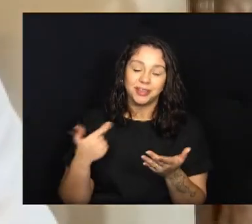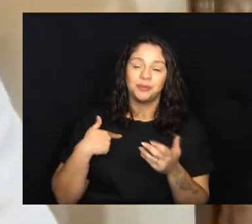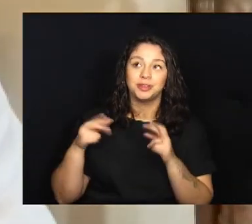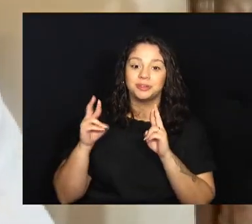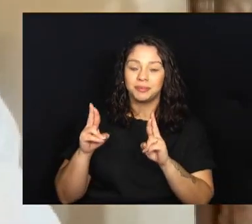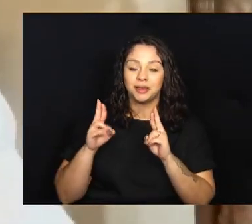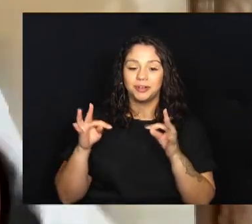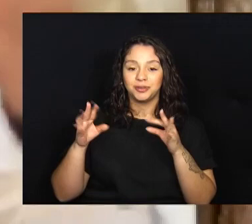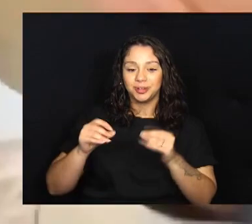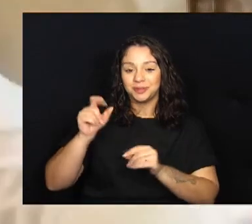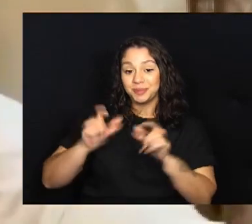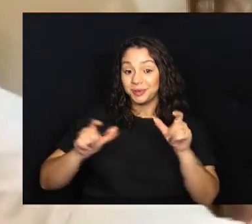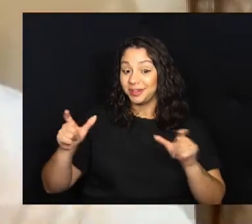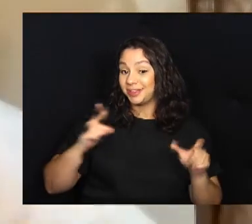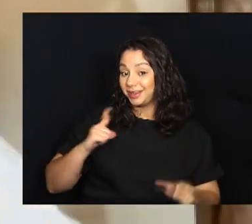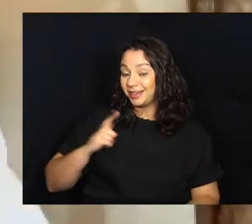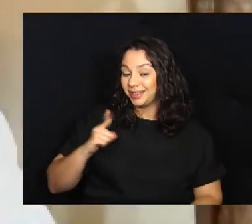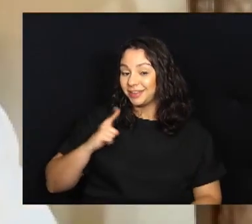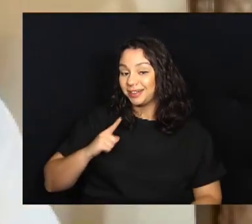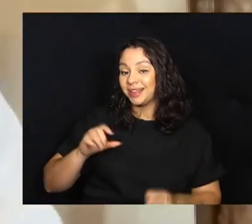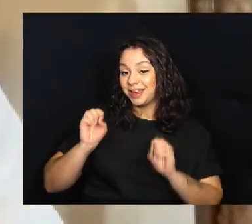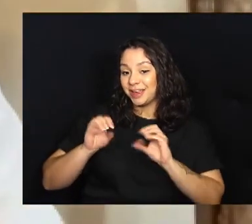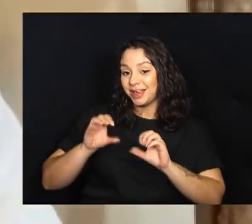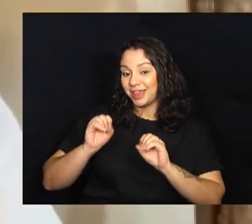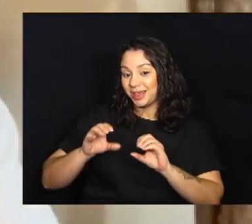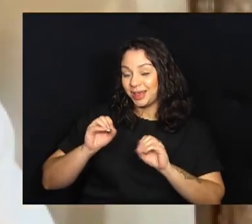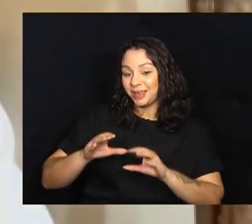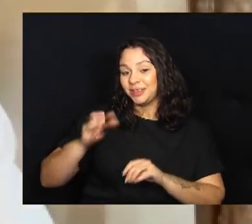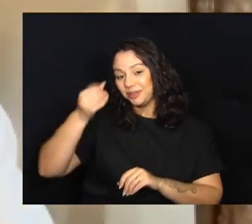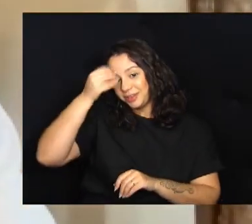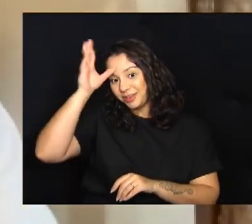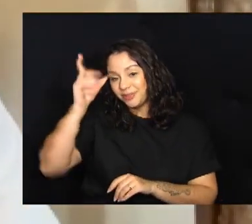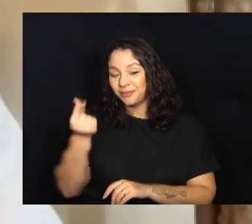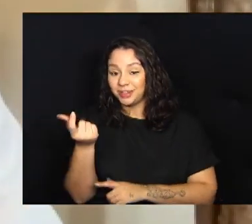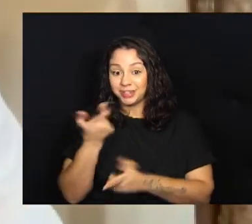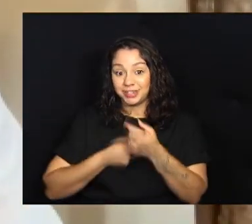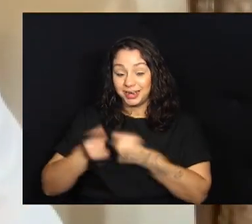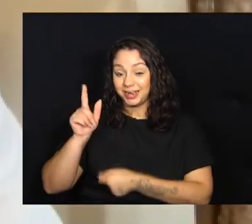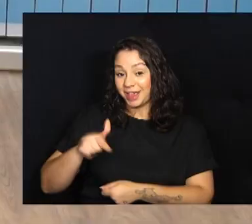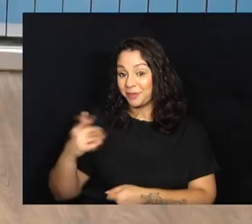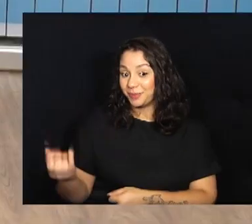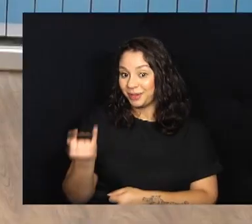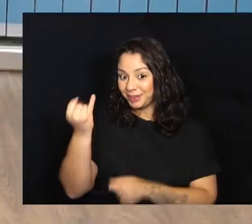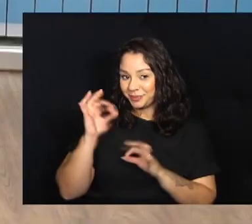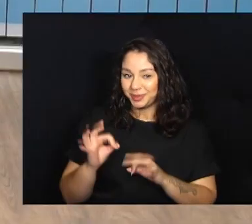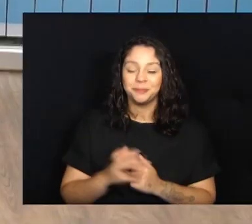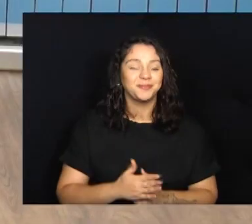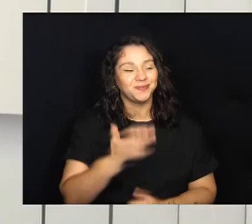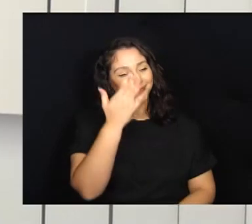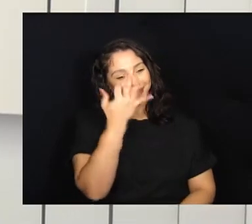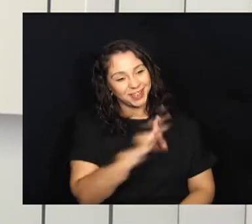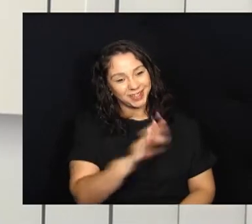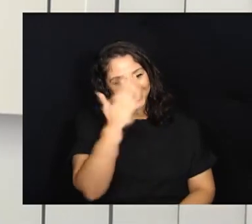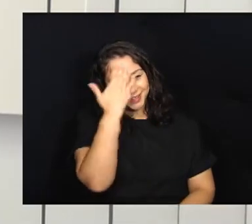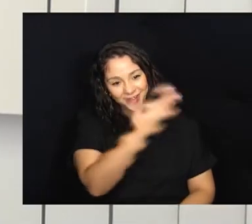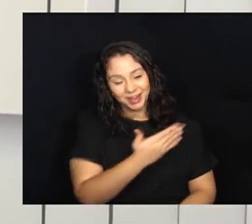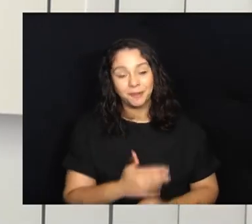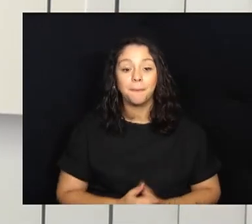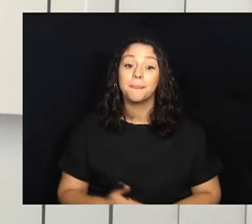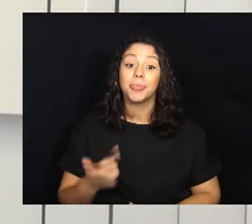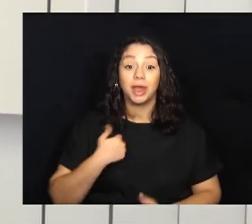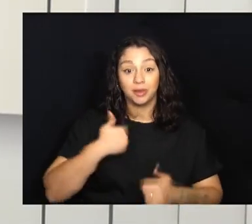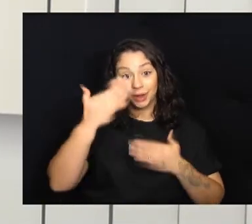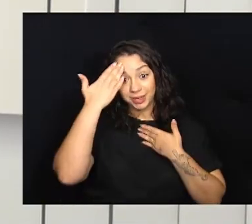tenham mais educação financeira e decidam por essa inteligência que é tão necessária e importante. Com certeza, muito obrigada. Eu